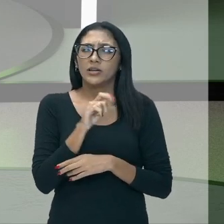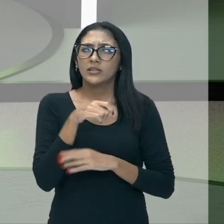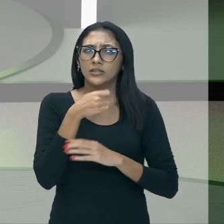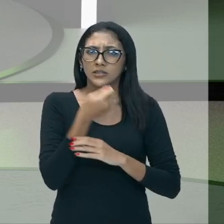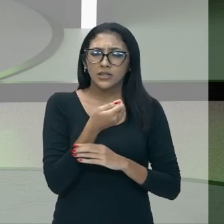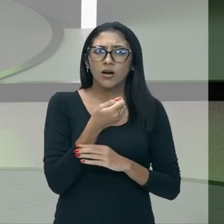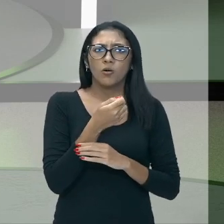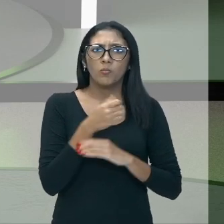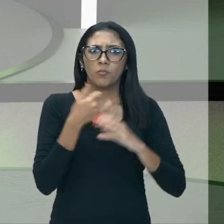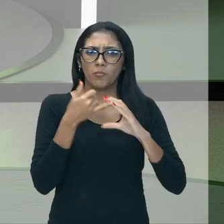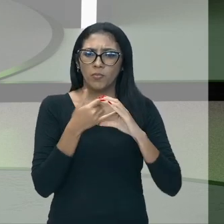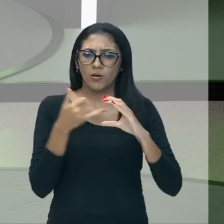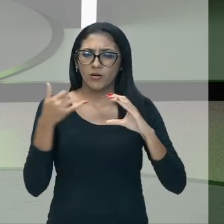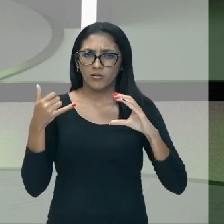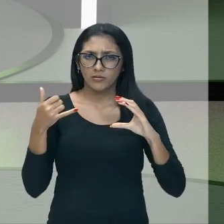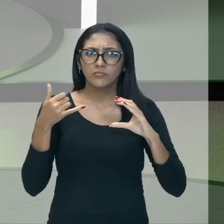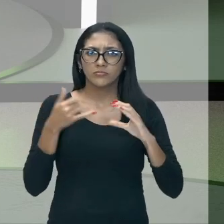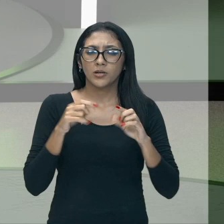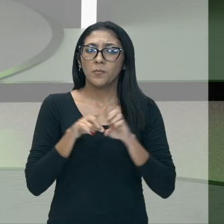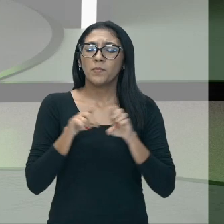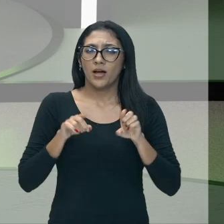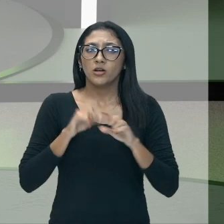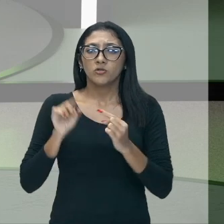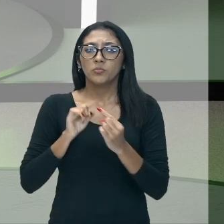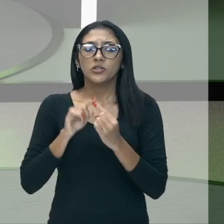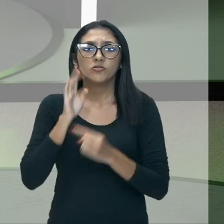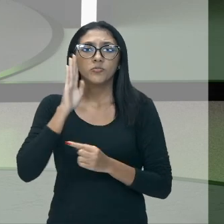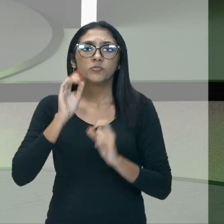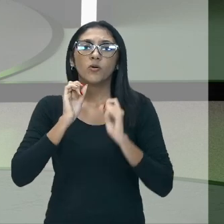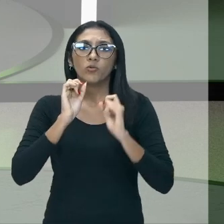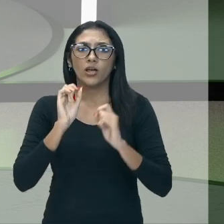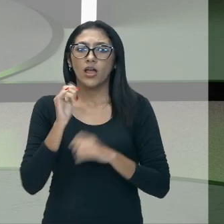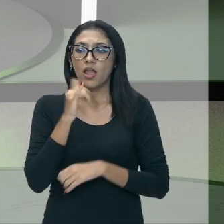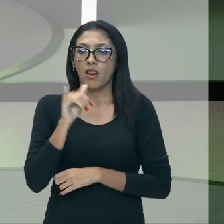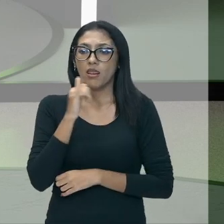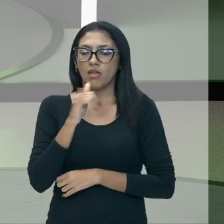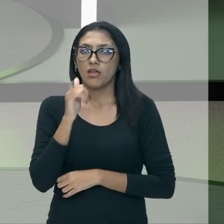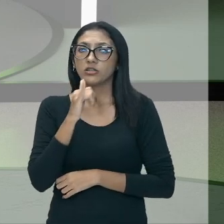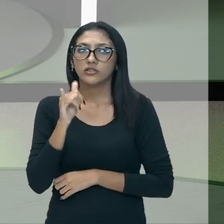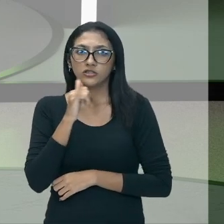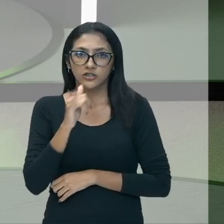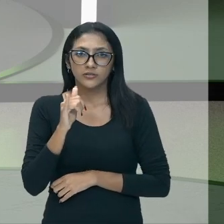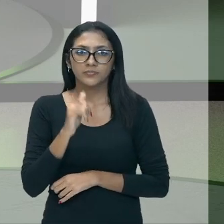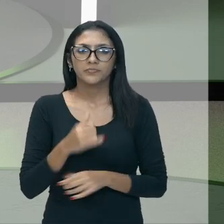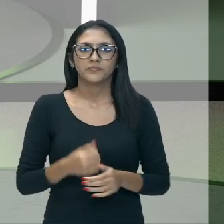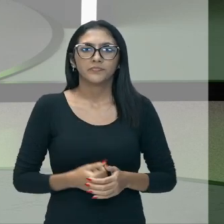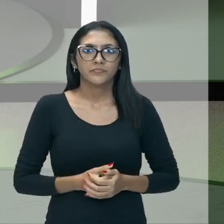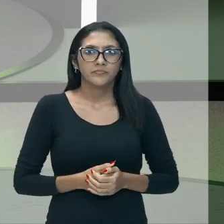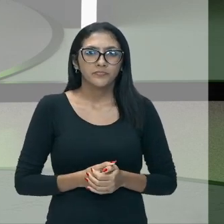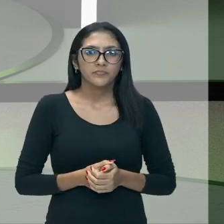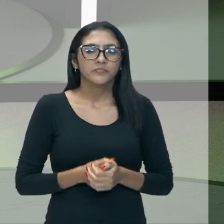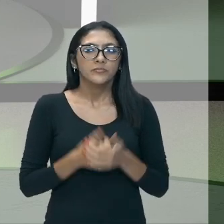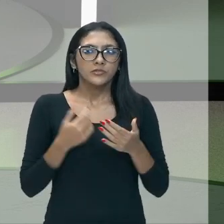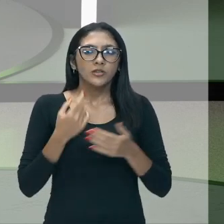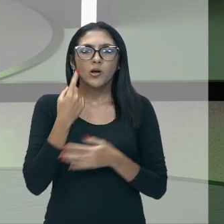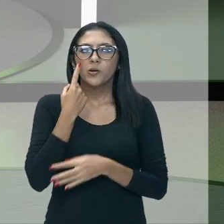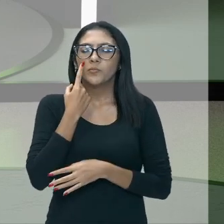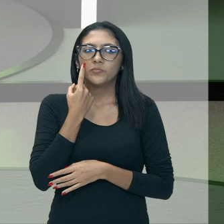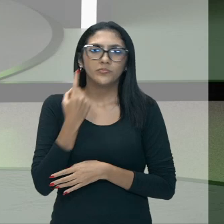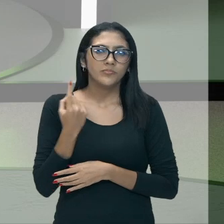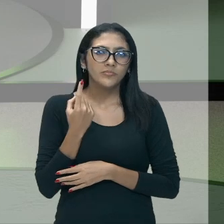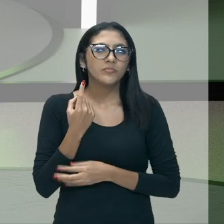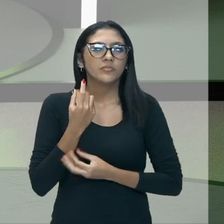falar sobre a energia elétrica. Percebam comigo que eu tenho aí a forma